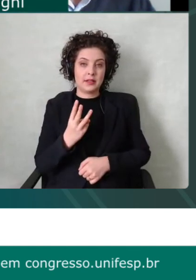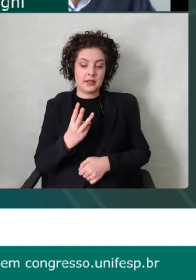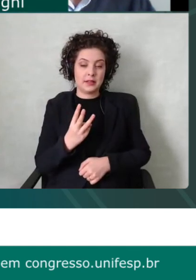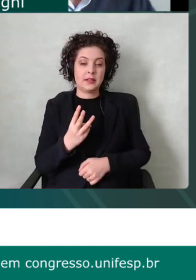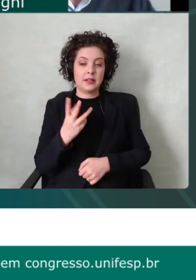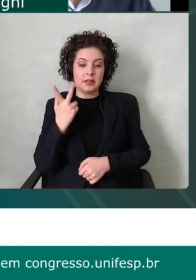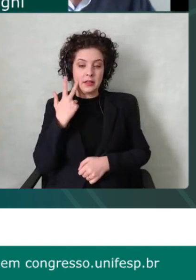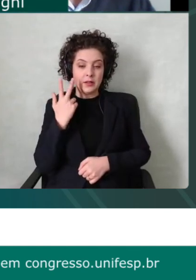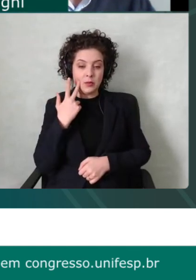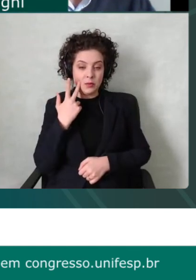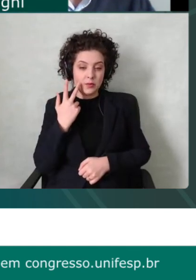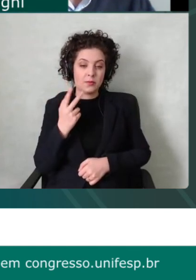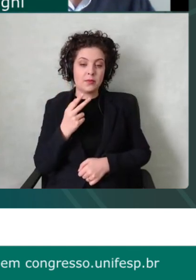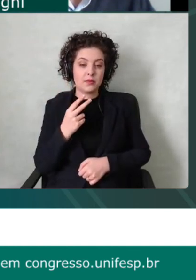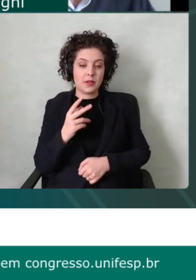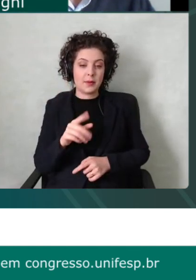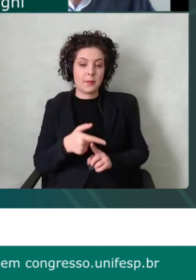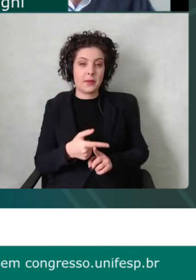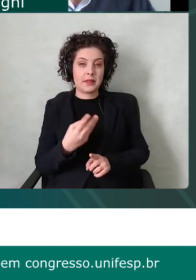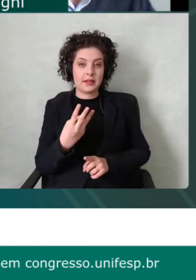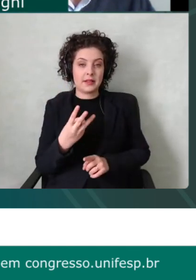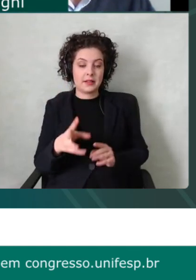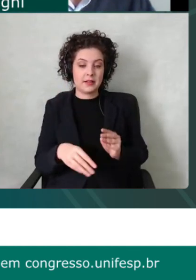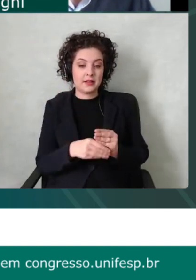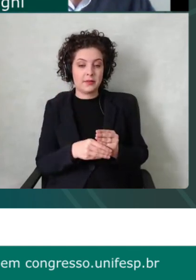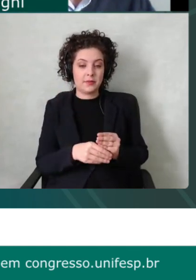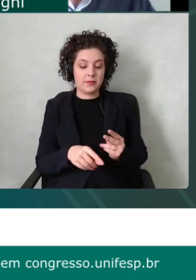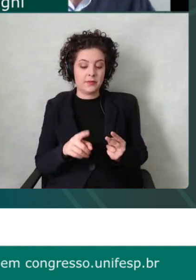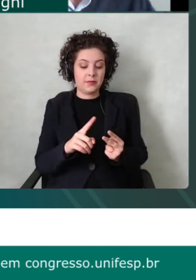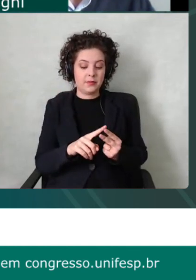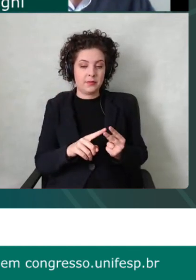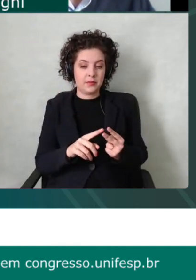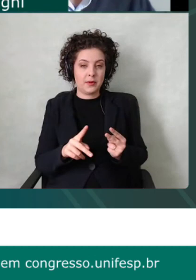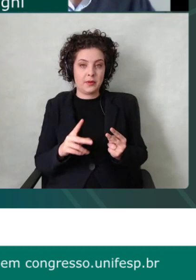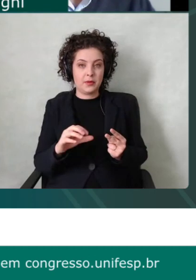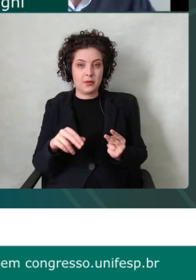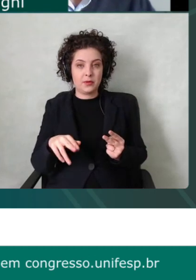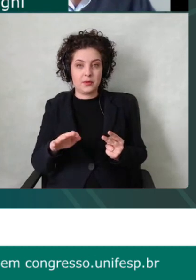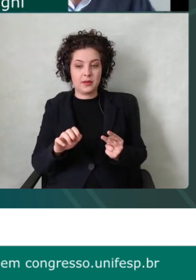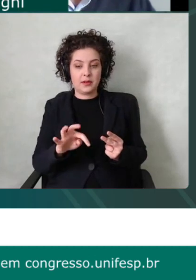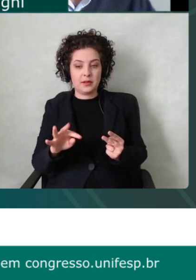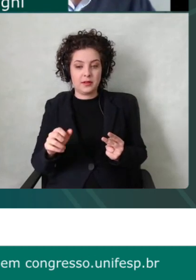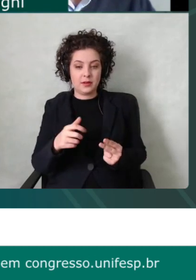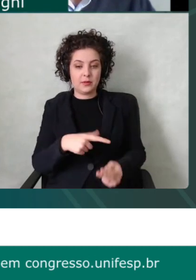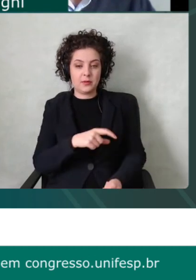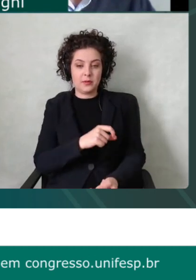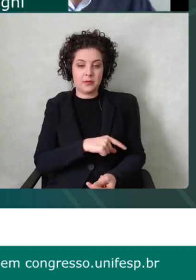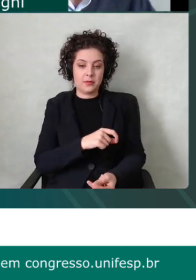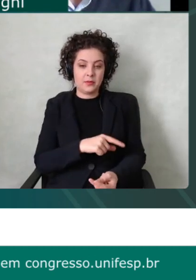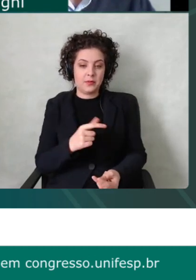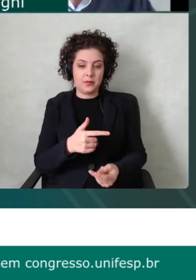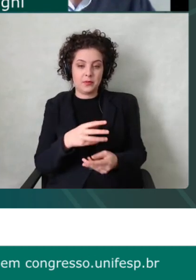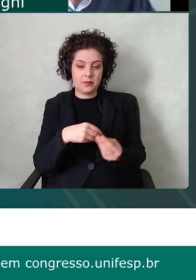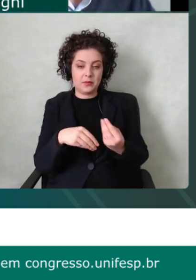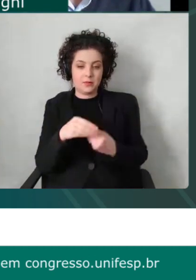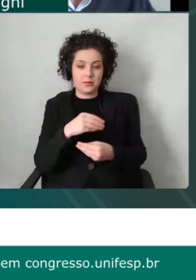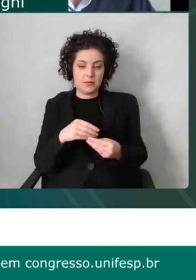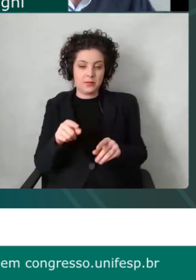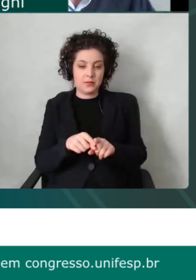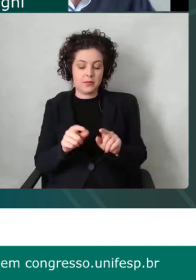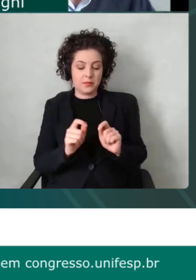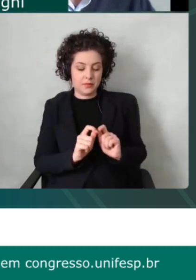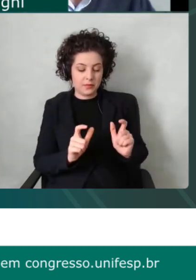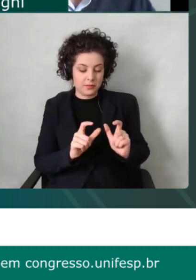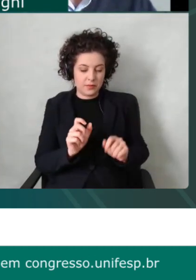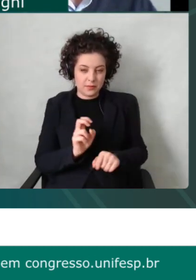gente deu mais 3 medicamentos. 2 que eram também do coquetel, ele ficou com 5. Um desses medicamentos também acordava o vírus, e a gente